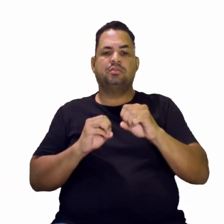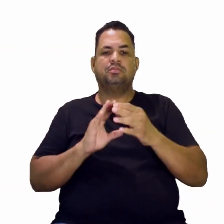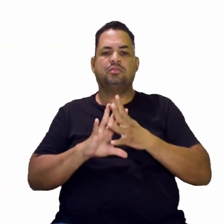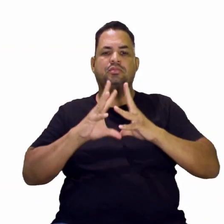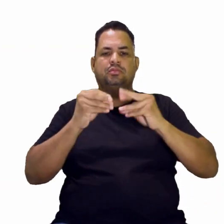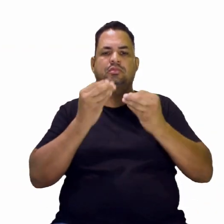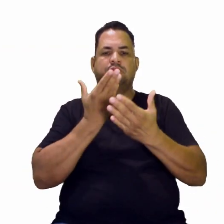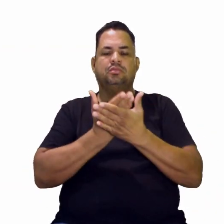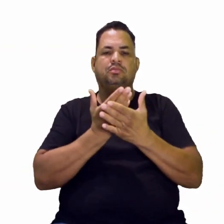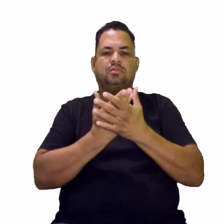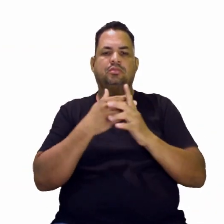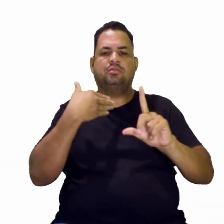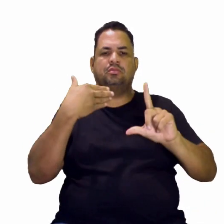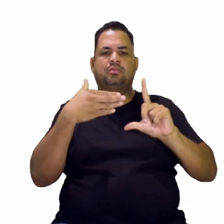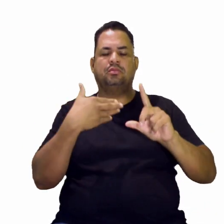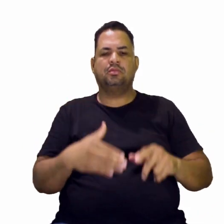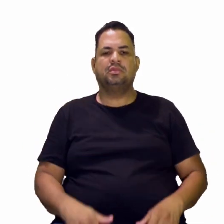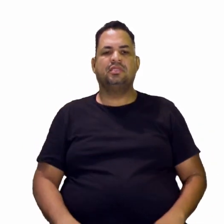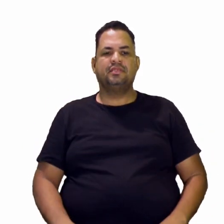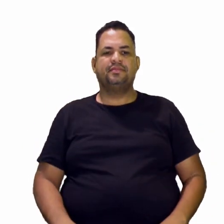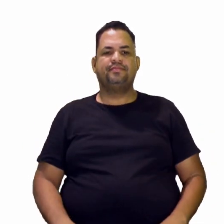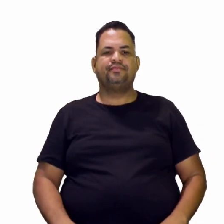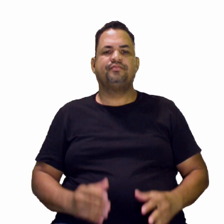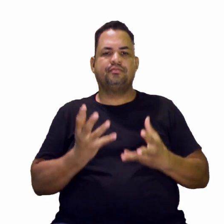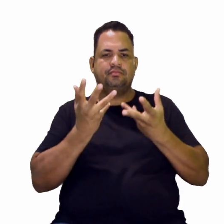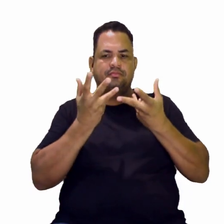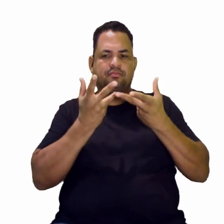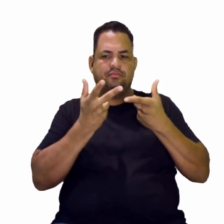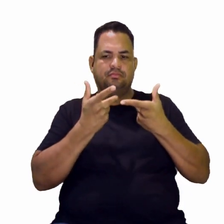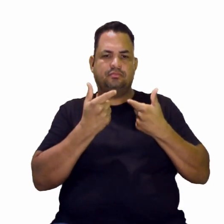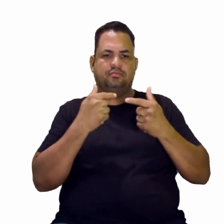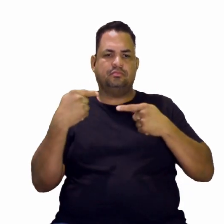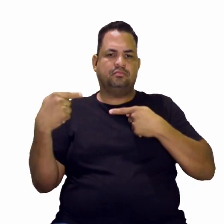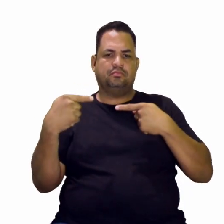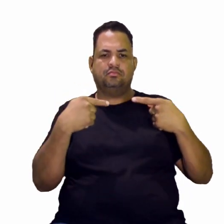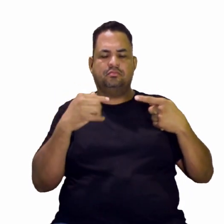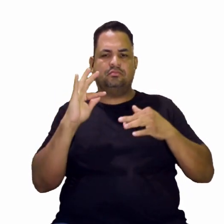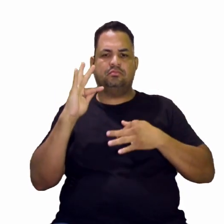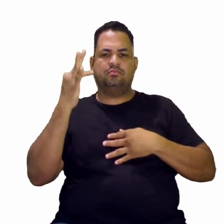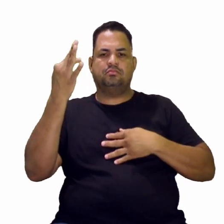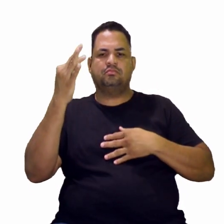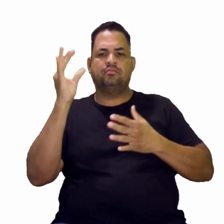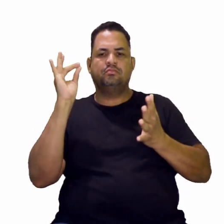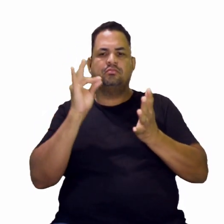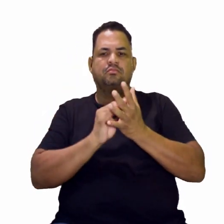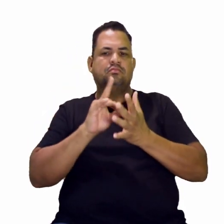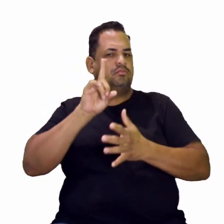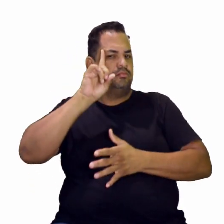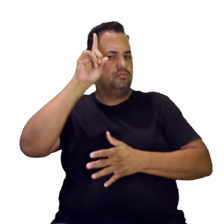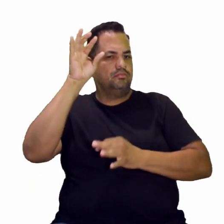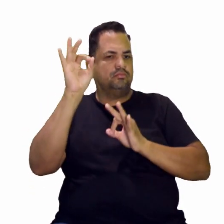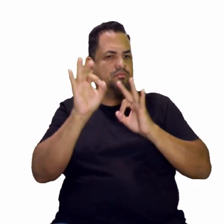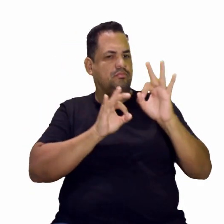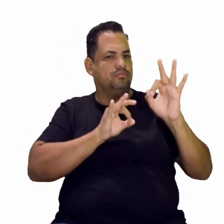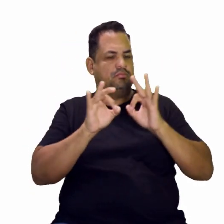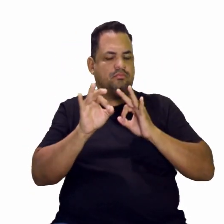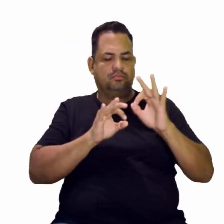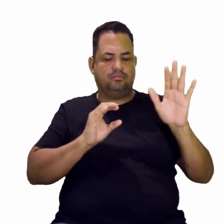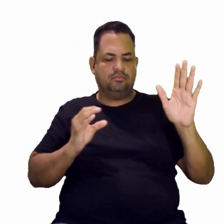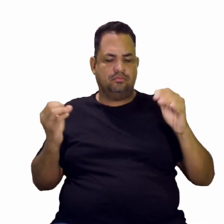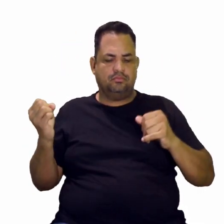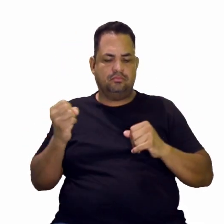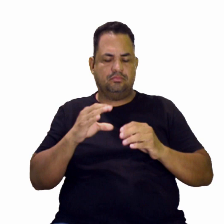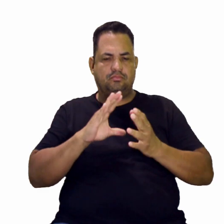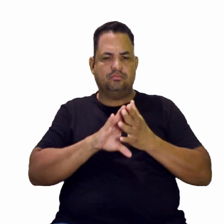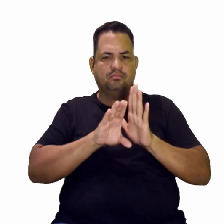lá. Jogando na tela, habilidades. Relacionar fenômenos, fatos e ideias,